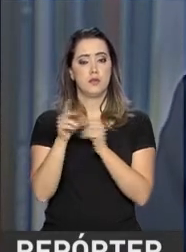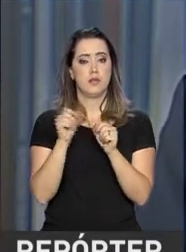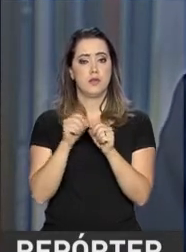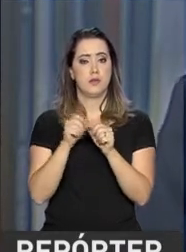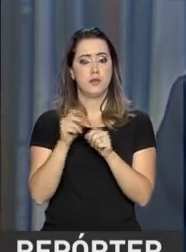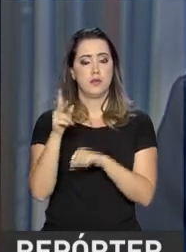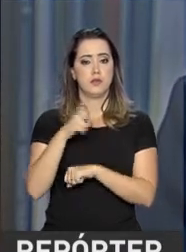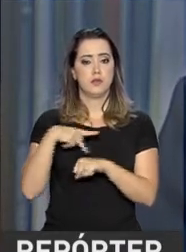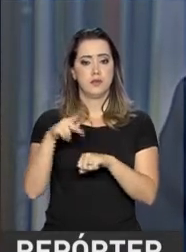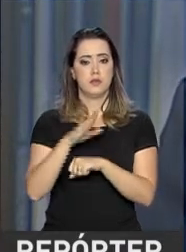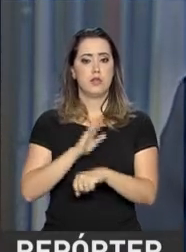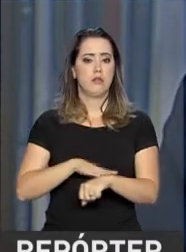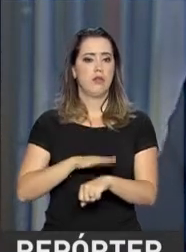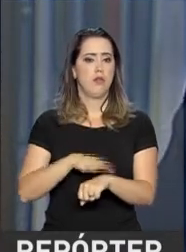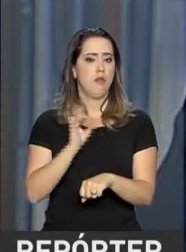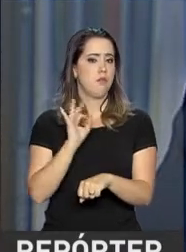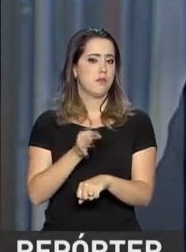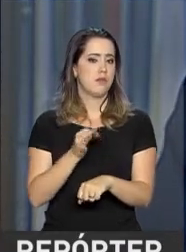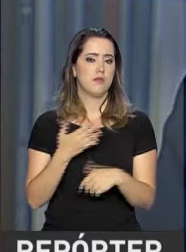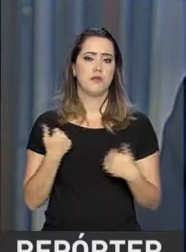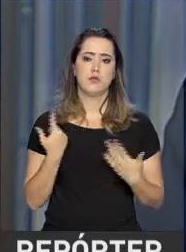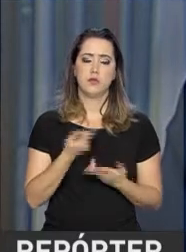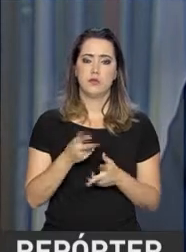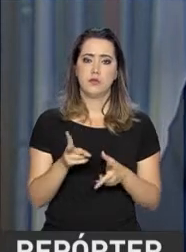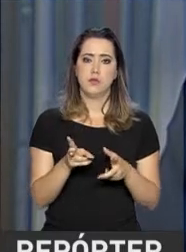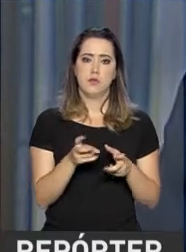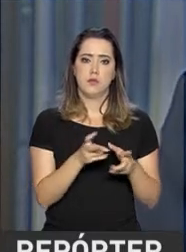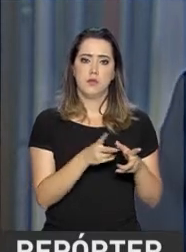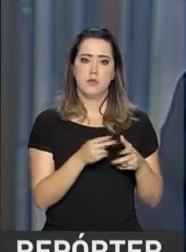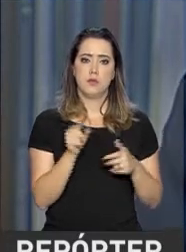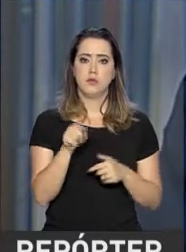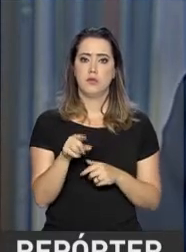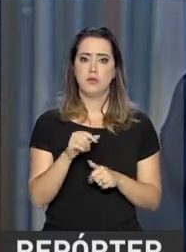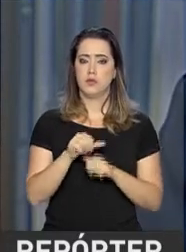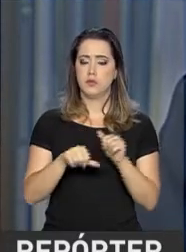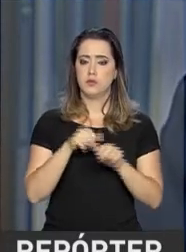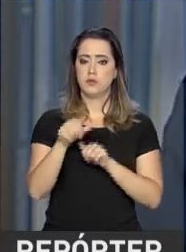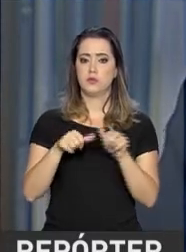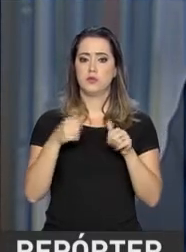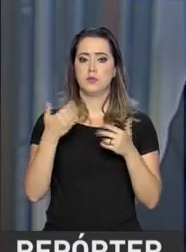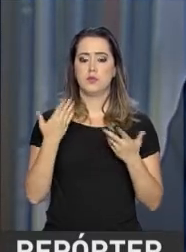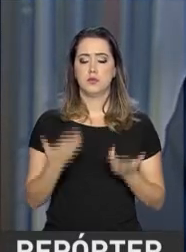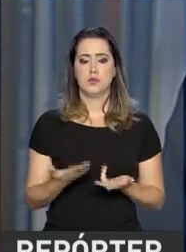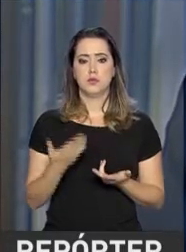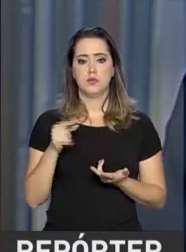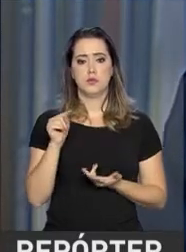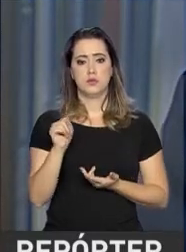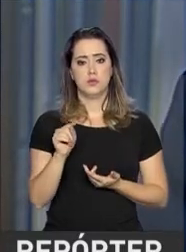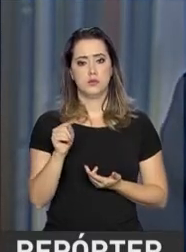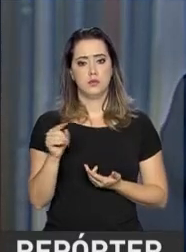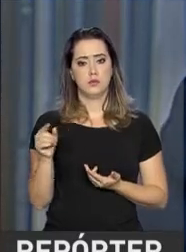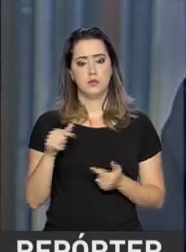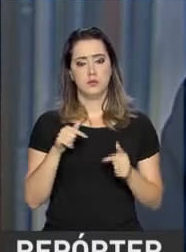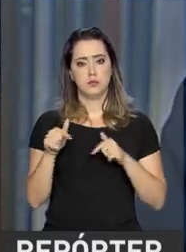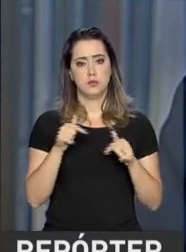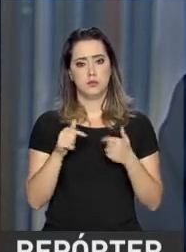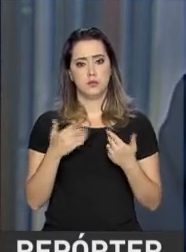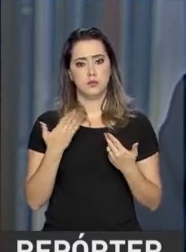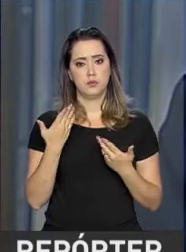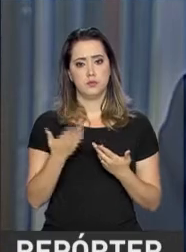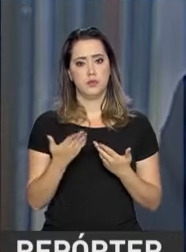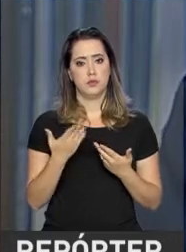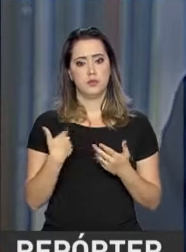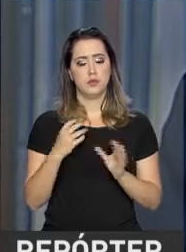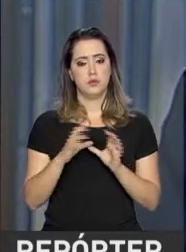no país em tempo real e identificando essas mutações na no modus operandi é